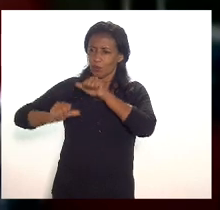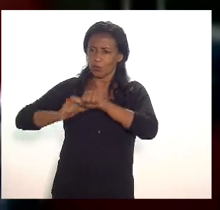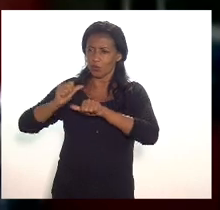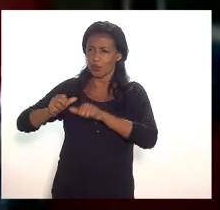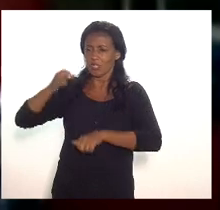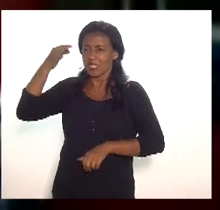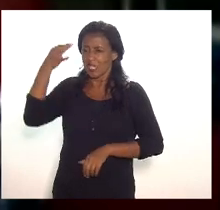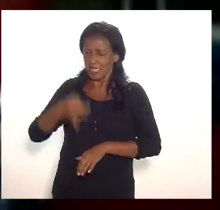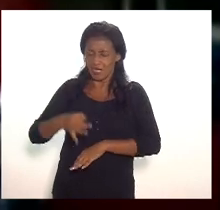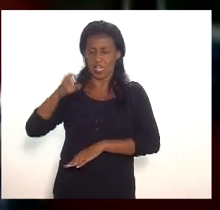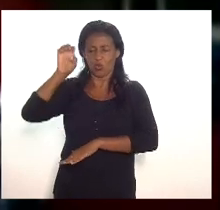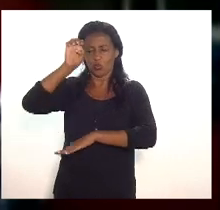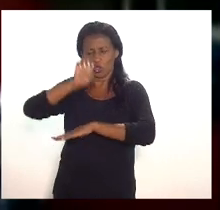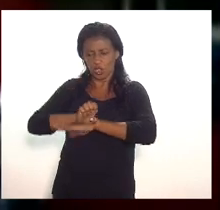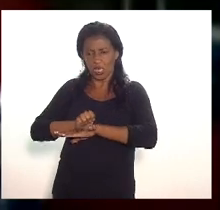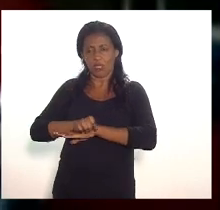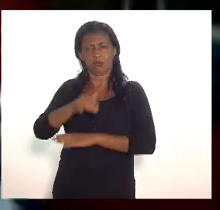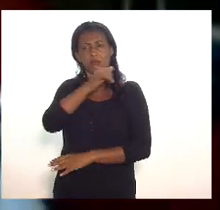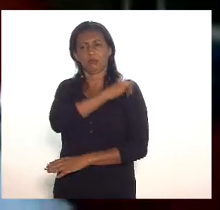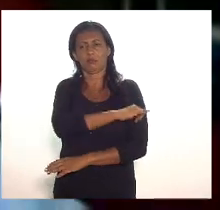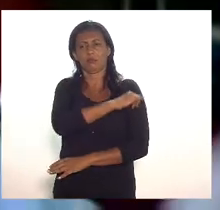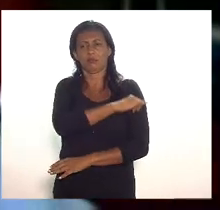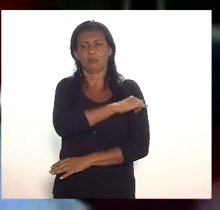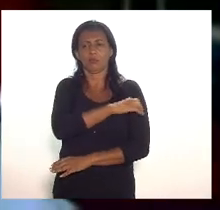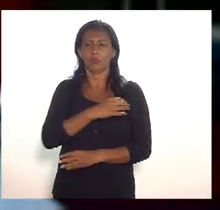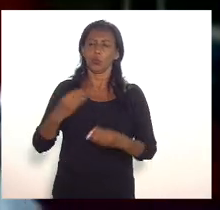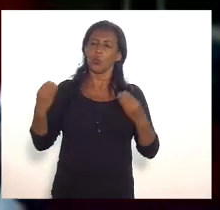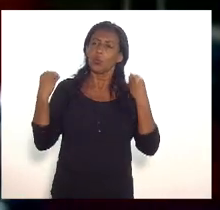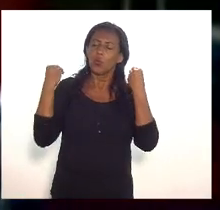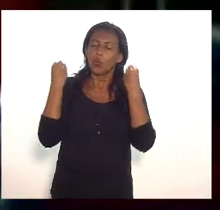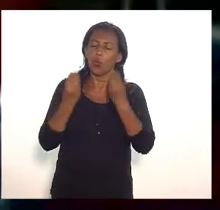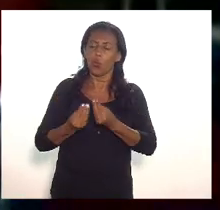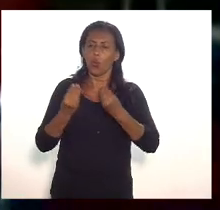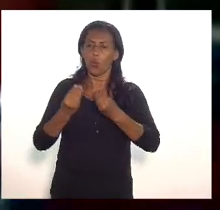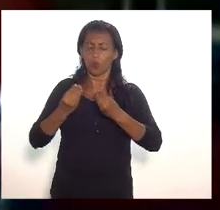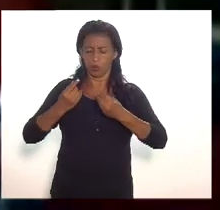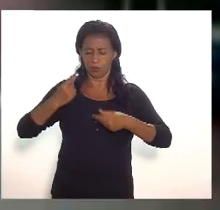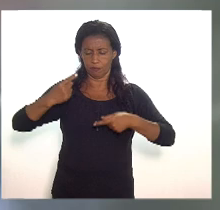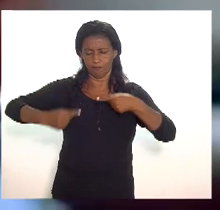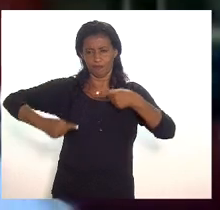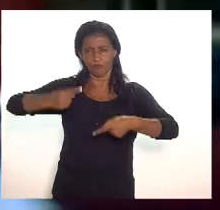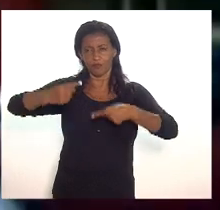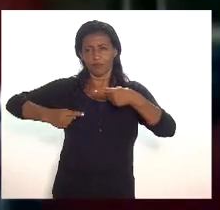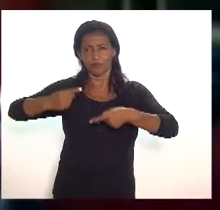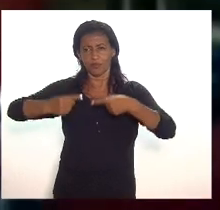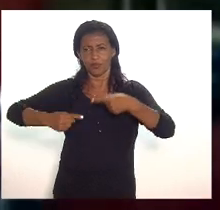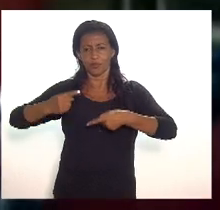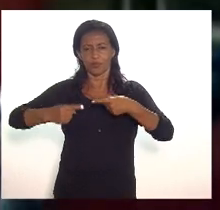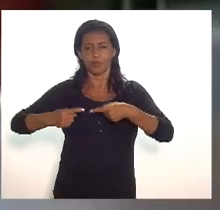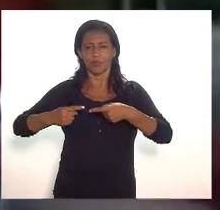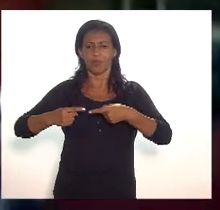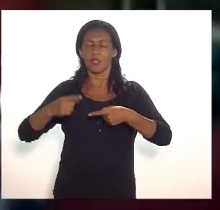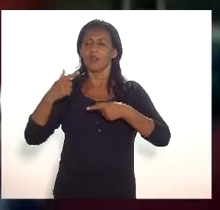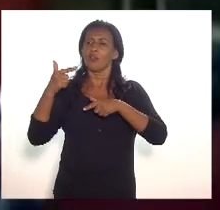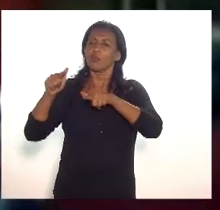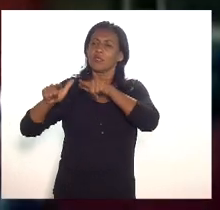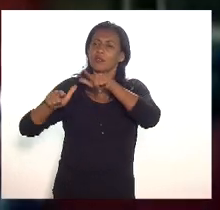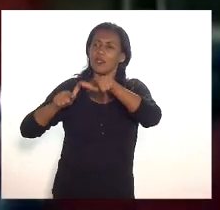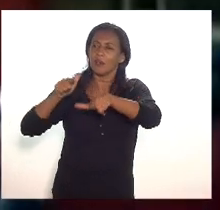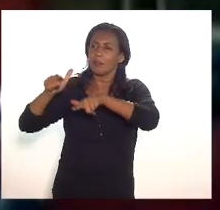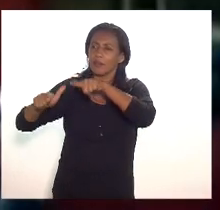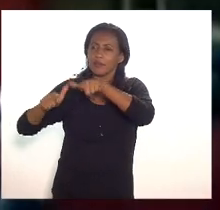devido ao Estado do Rio de Janeiro? Como que as políticas deverão ser